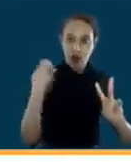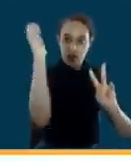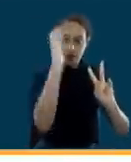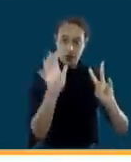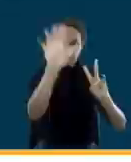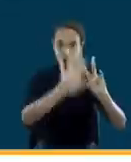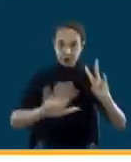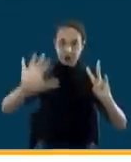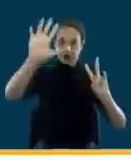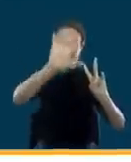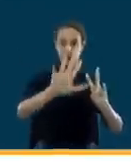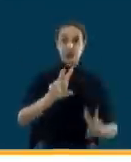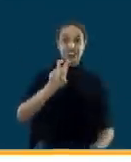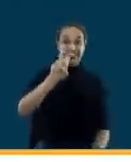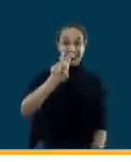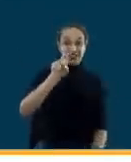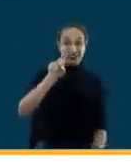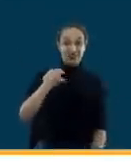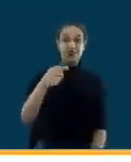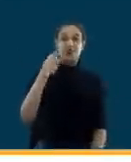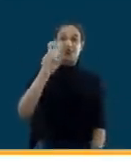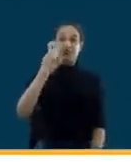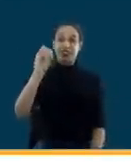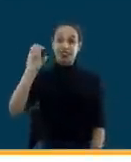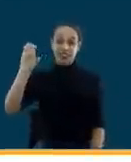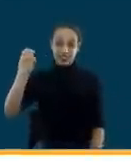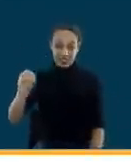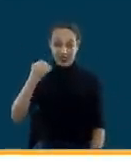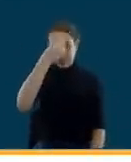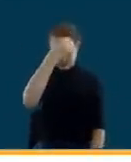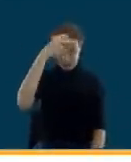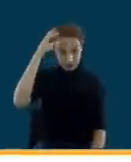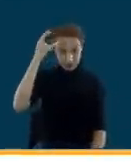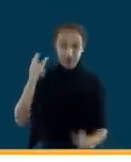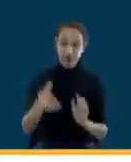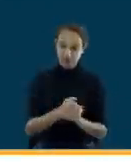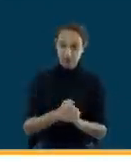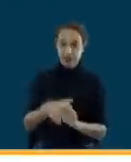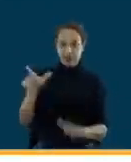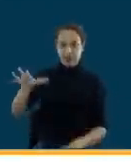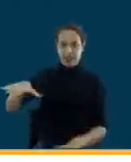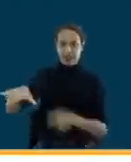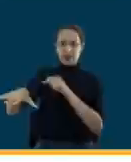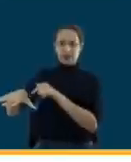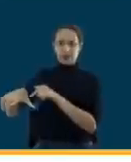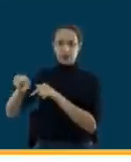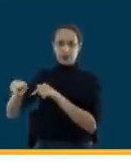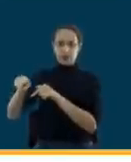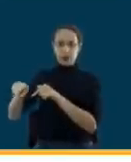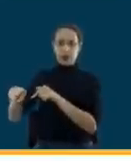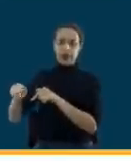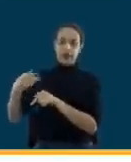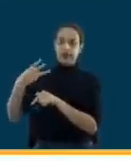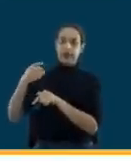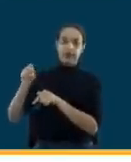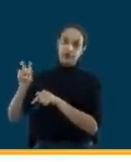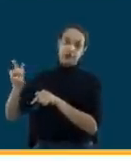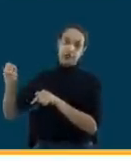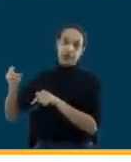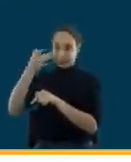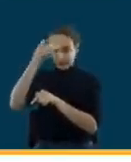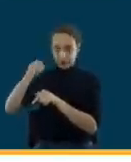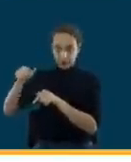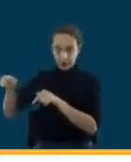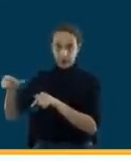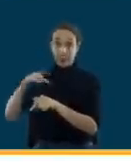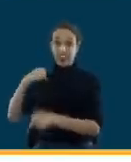5.570 municípios, mesmo que Banac, que tem 3.500 habitantes, que vai receber 40 mil reais. E pela primeira vez, Banac vai ter 40